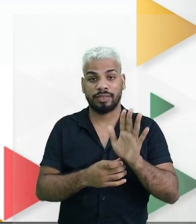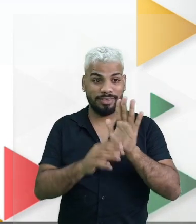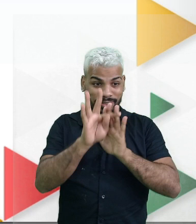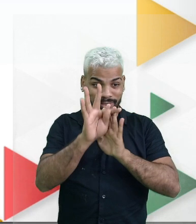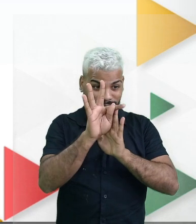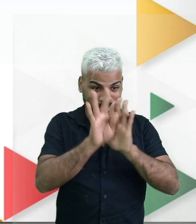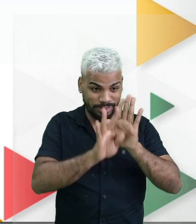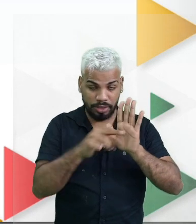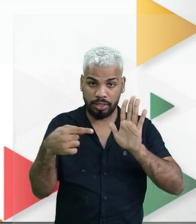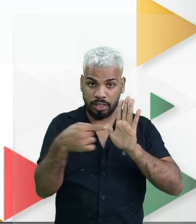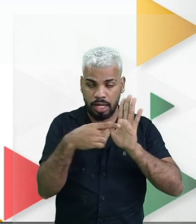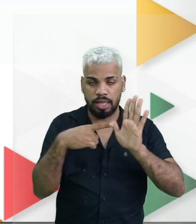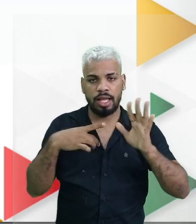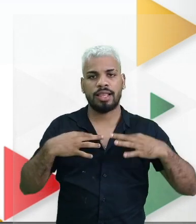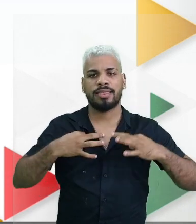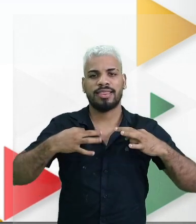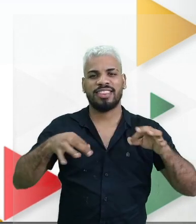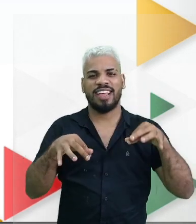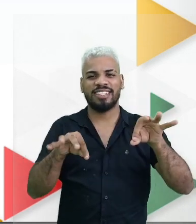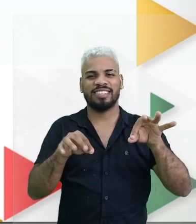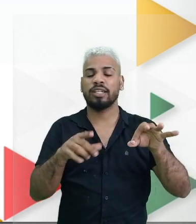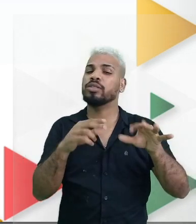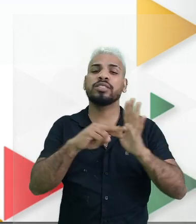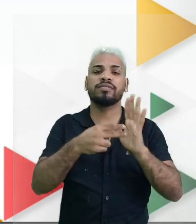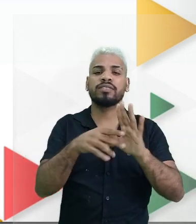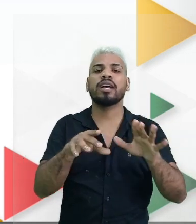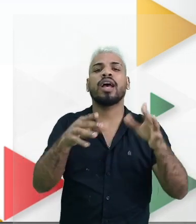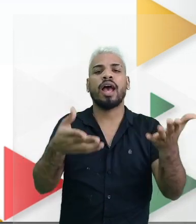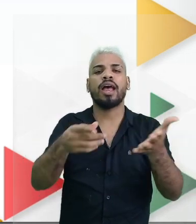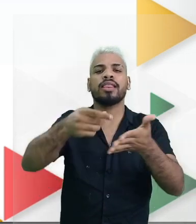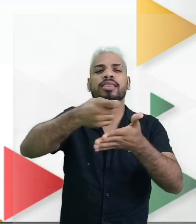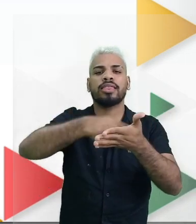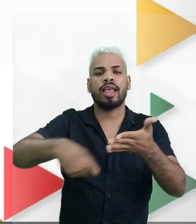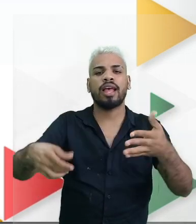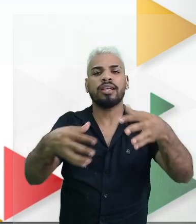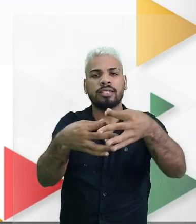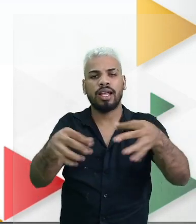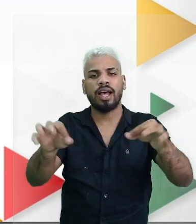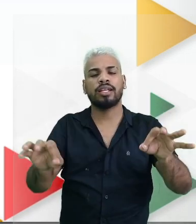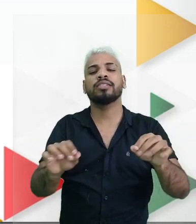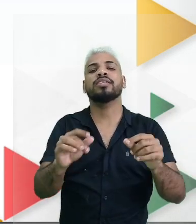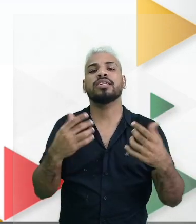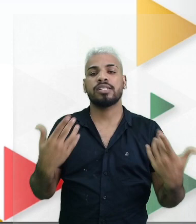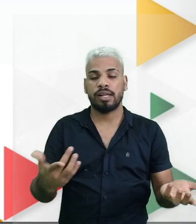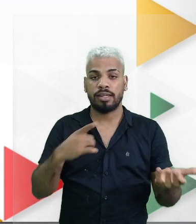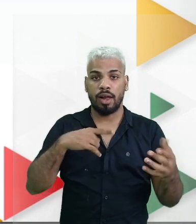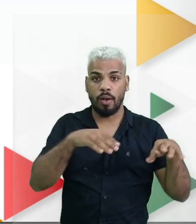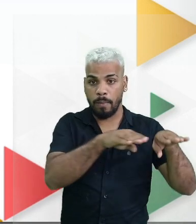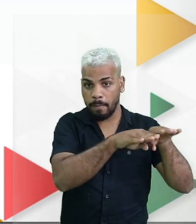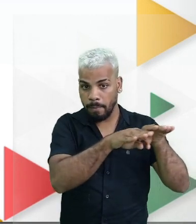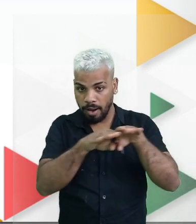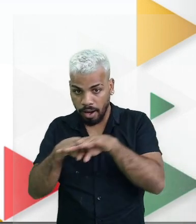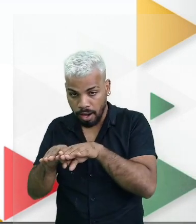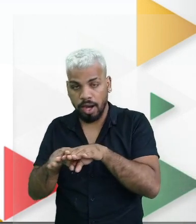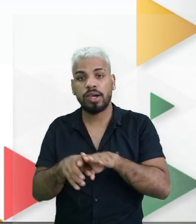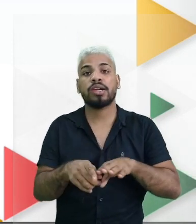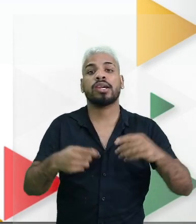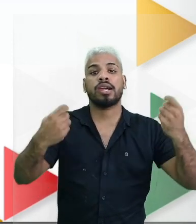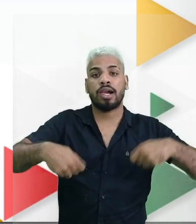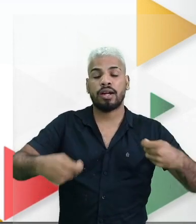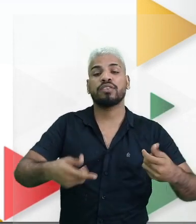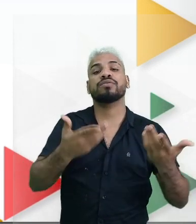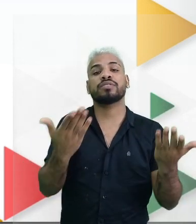texto vem de tecido, aquilo que se tece. Ela nos fornece os parâmetros necessários